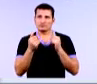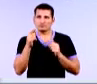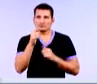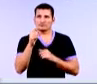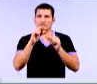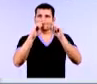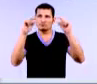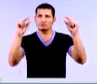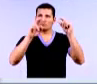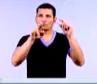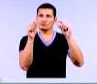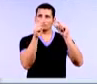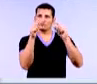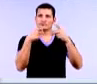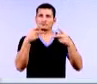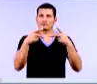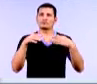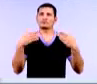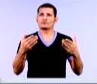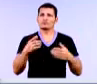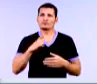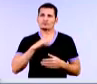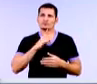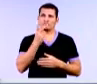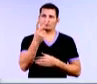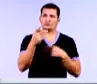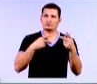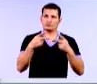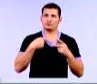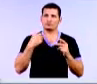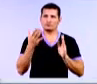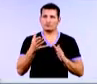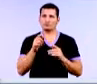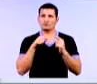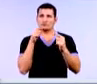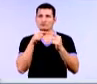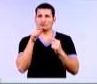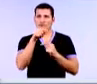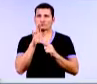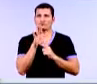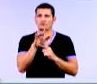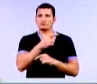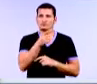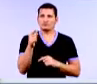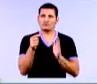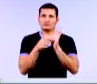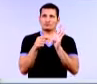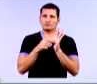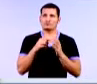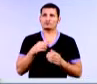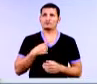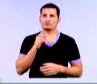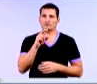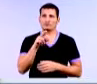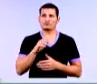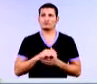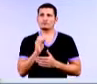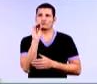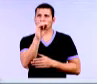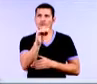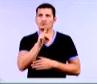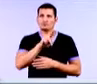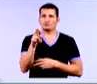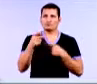nome desse projeto. Como eu já tenho dois projetos, e o objetivo aqui é basicamente mostrar para vocês a ferramenta, eu vou dar o nome